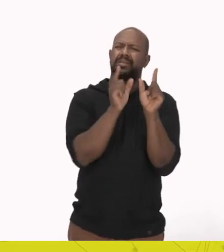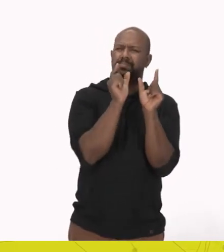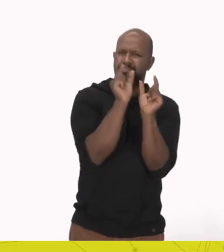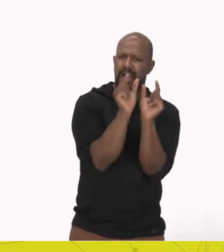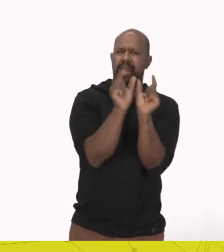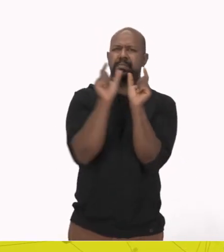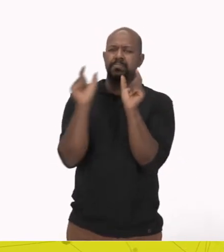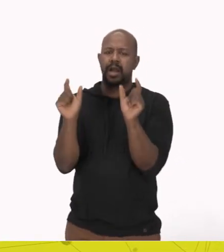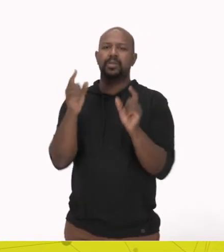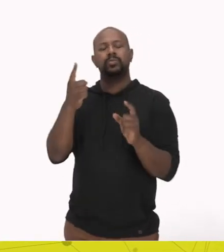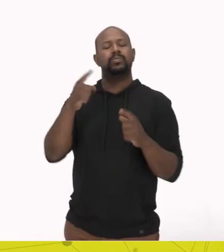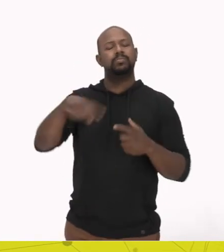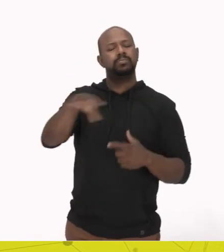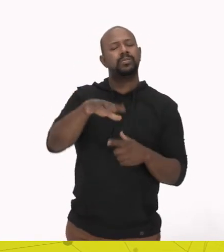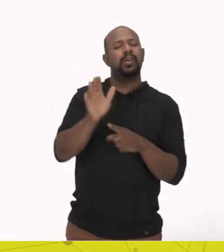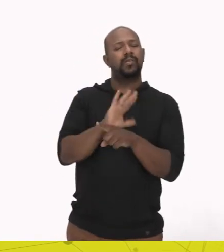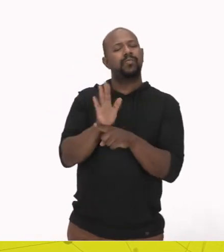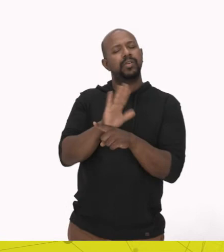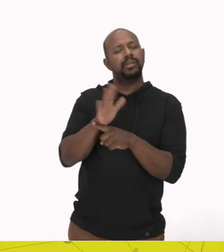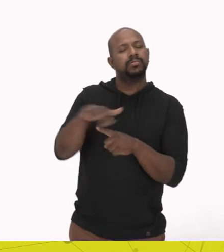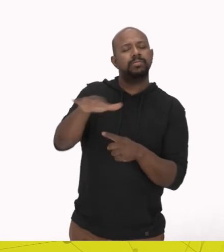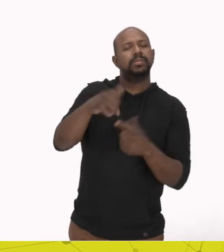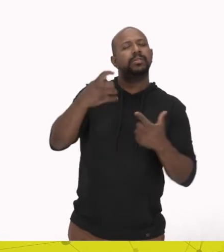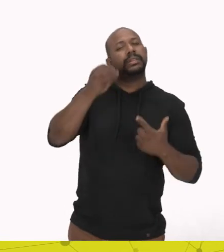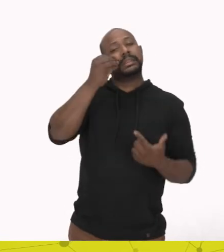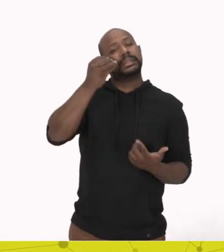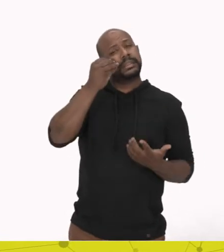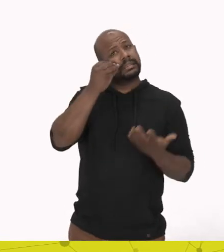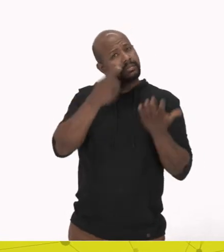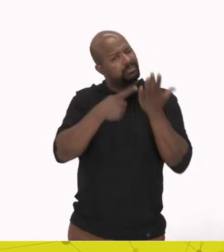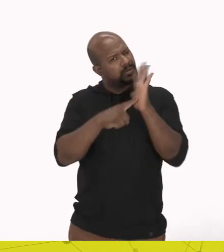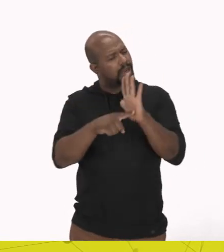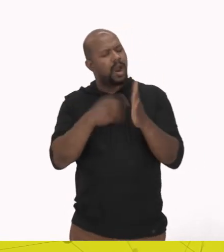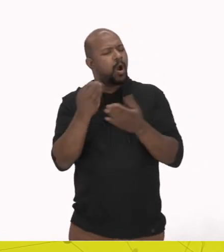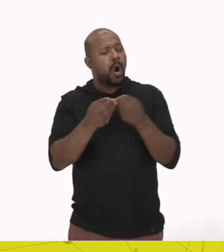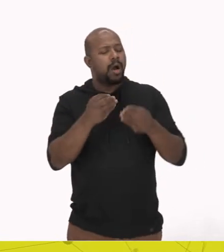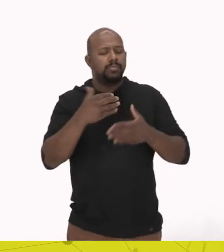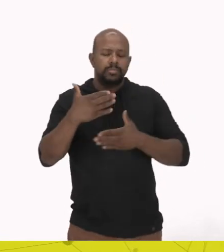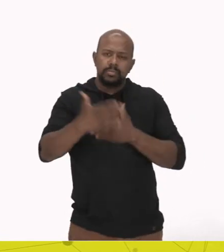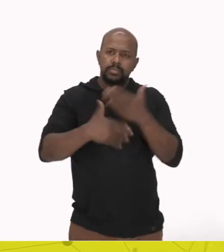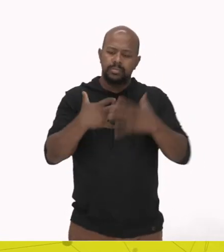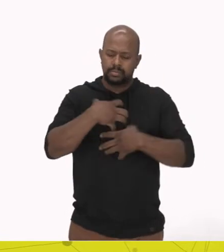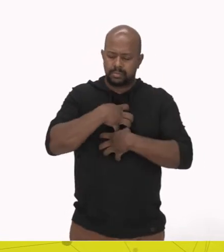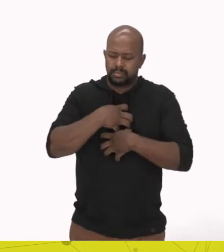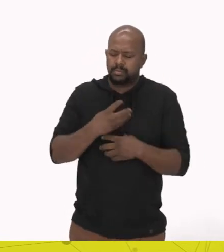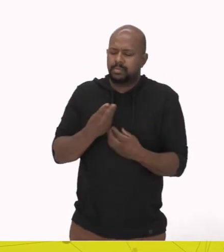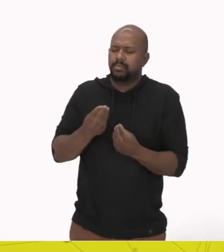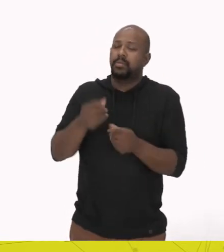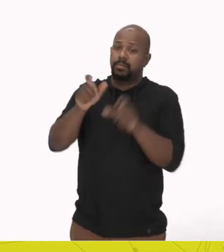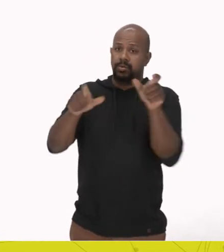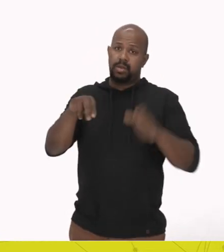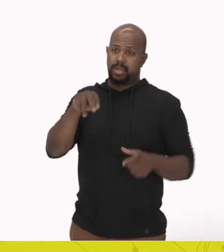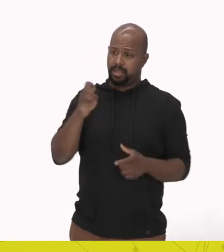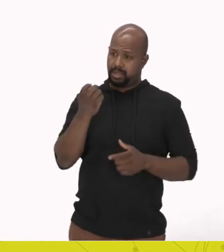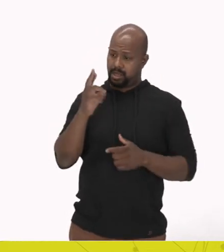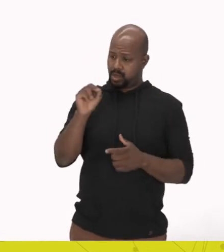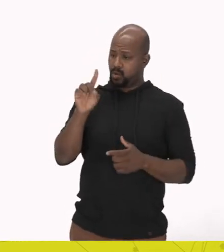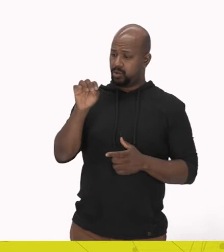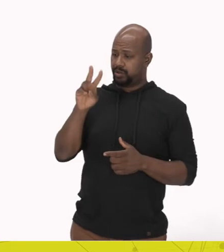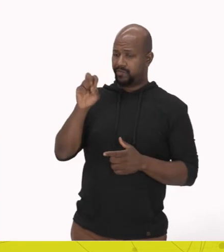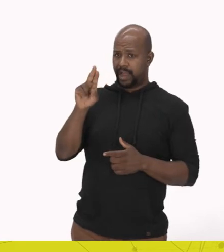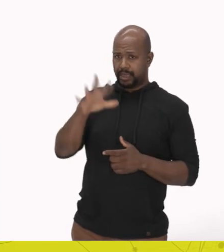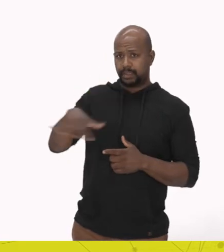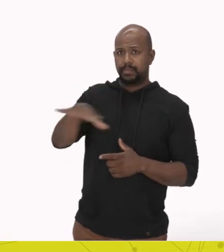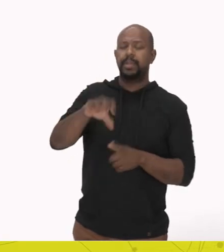fragmentos de 2 vídeos, 2 animações que tentam retratar como se desenvolve a sensorialidade da pessoa